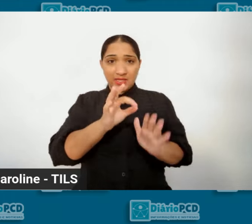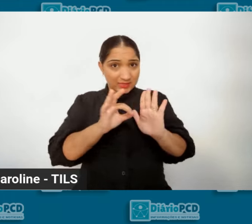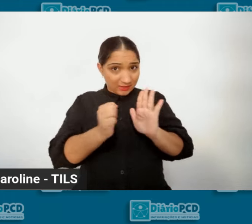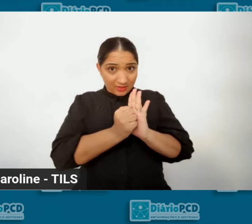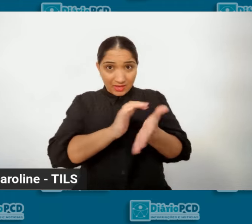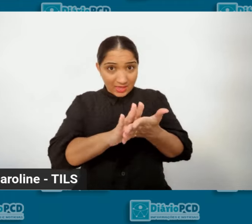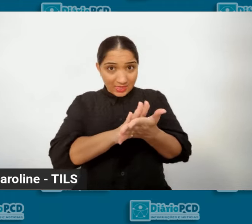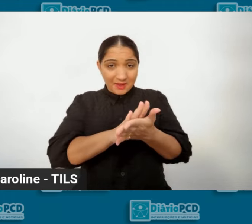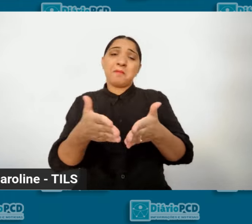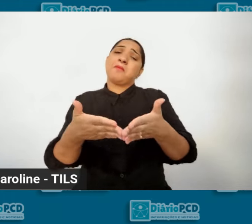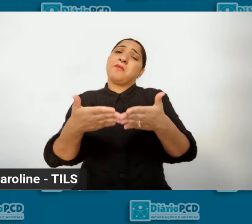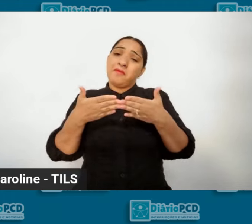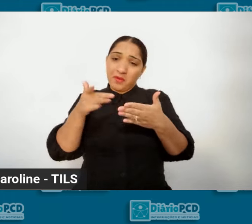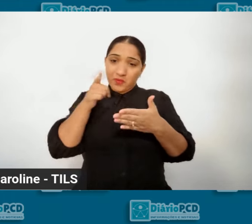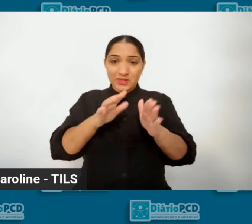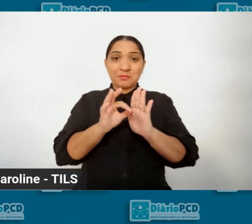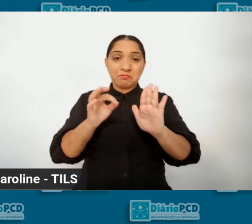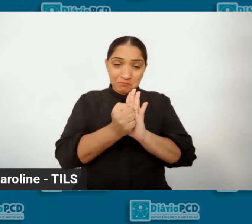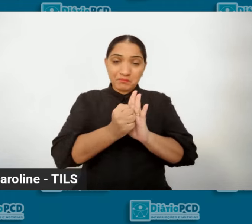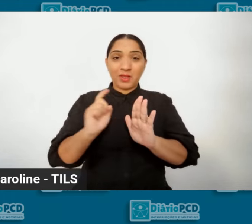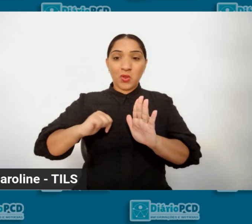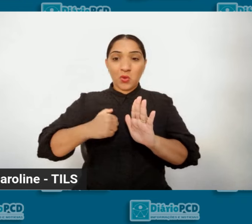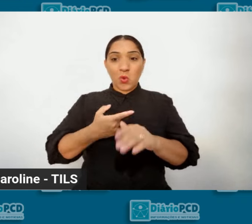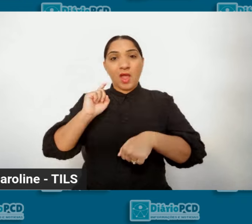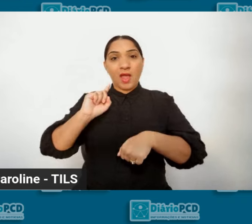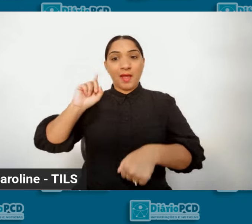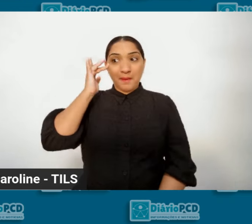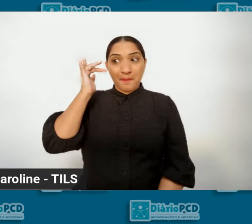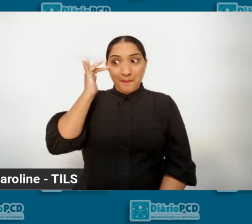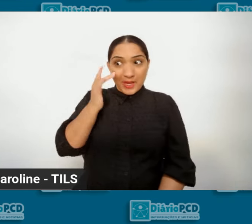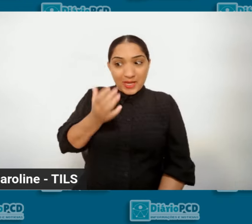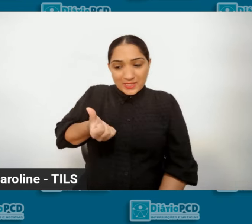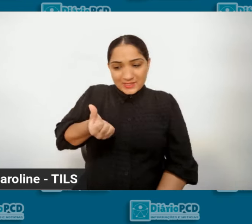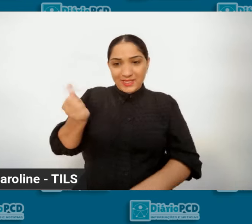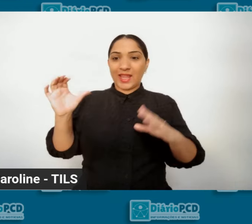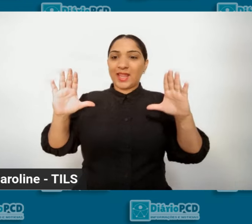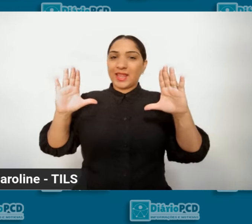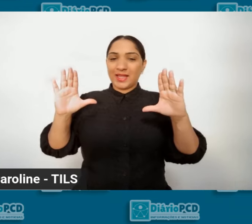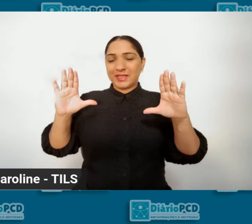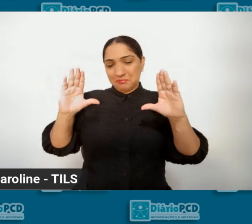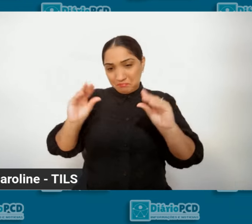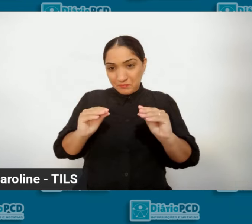inscreva. Nós voltamos amanhã, às 6 horas da manhã, com o Shorts, a notícia em